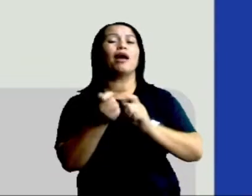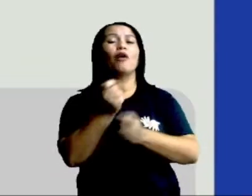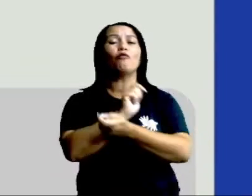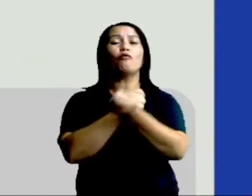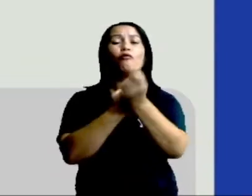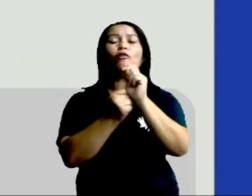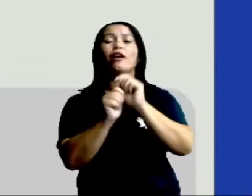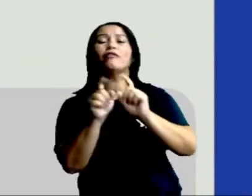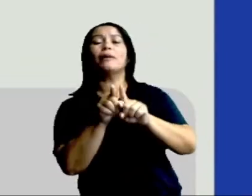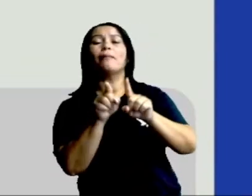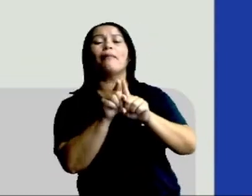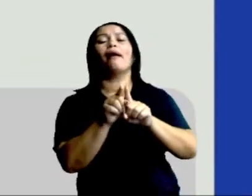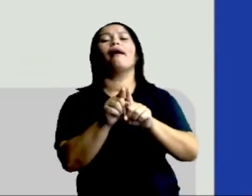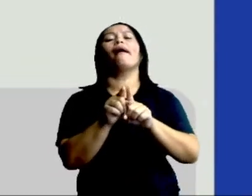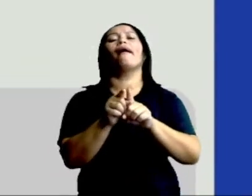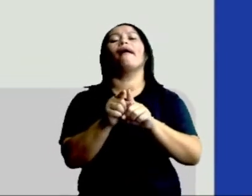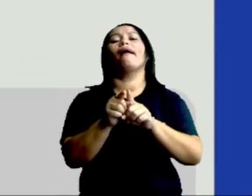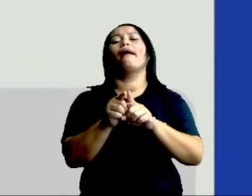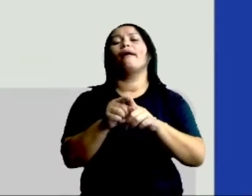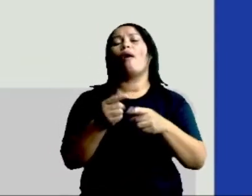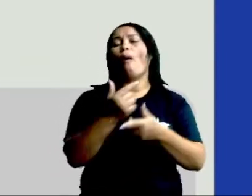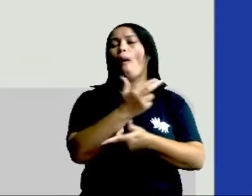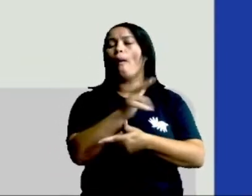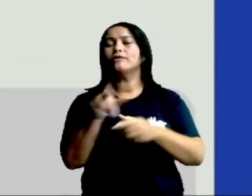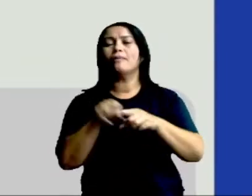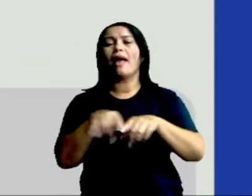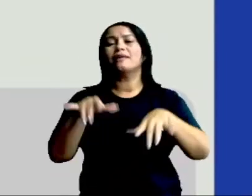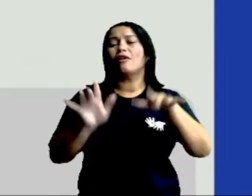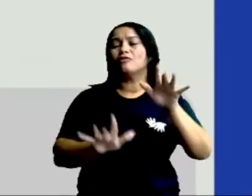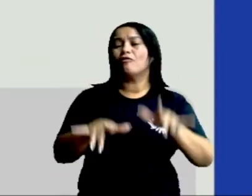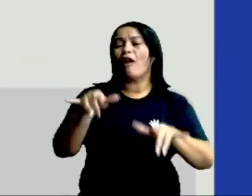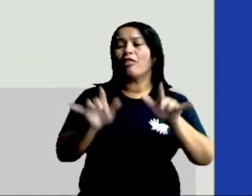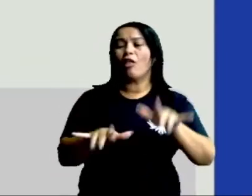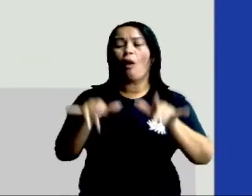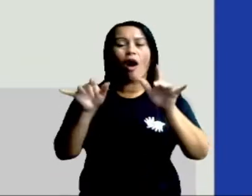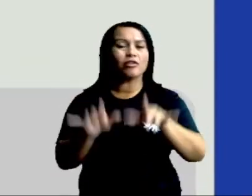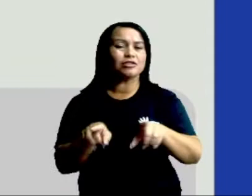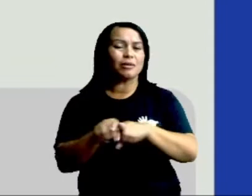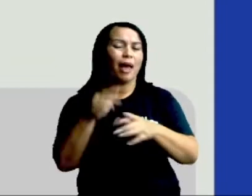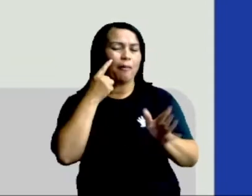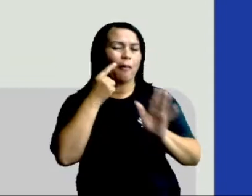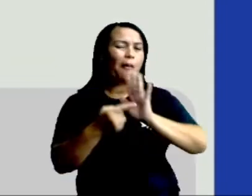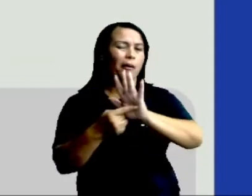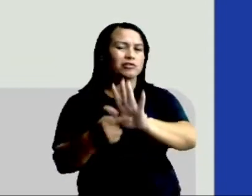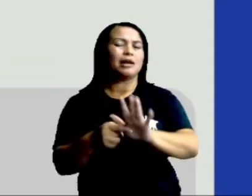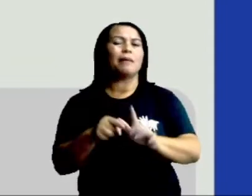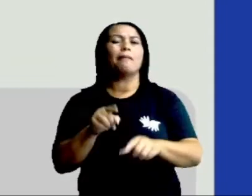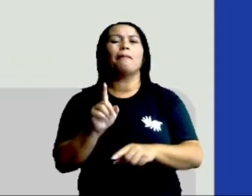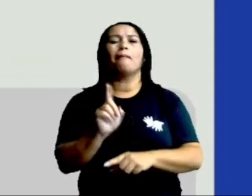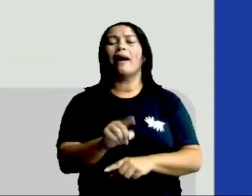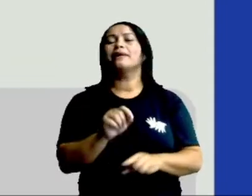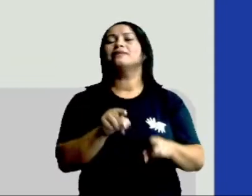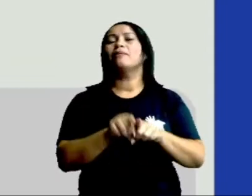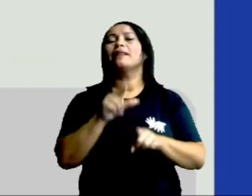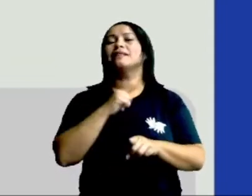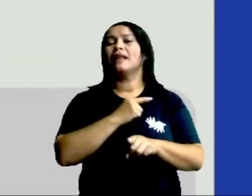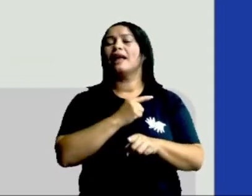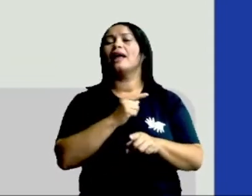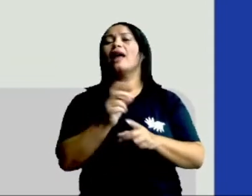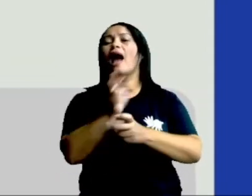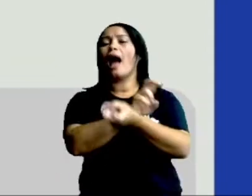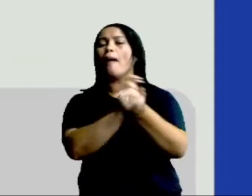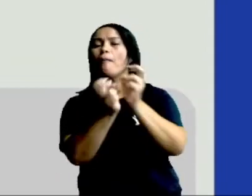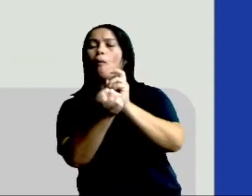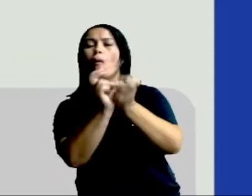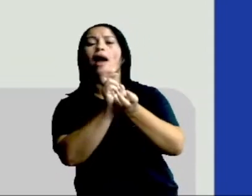de mamulengo e de fantoches também, que não é fantoche, eu esqueci, aqui tá como fantoche, mas além de fantoche, tem os outros